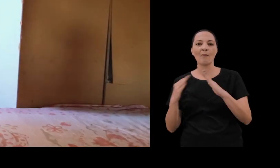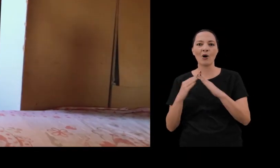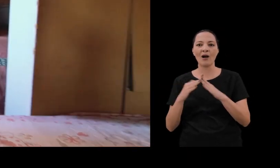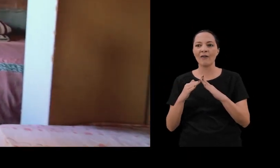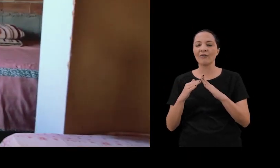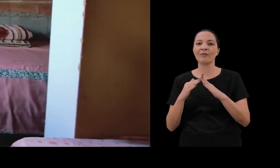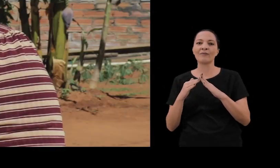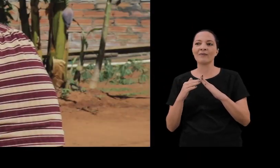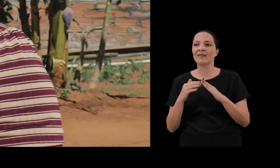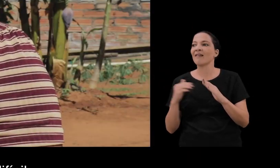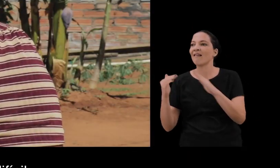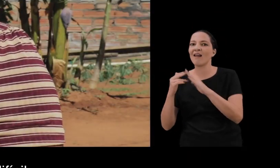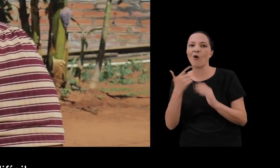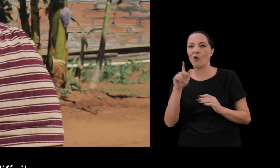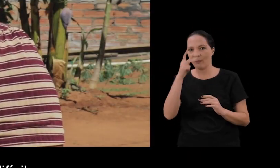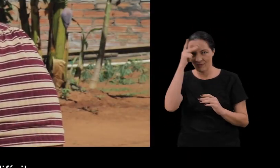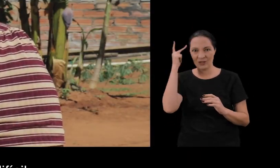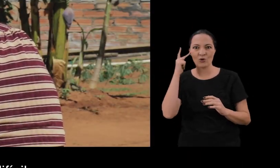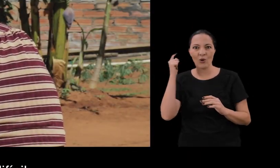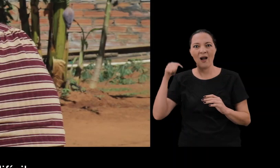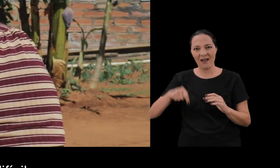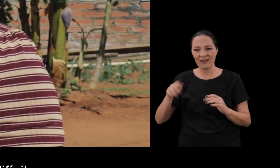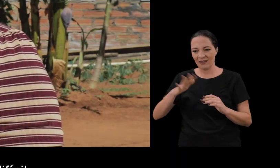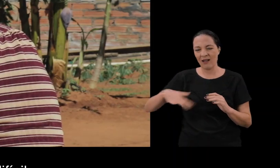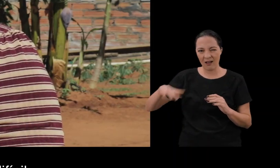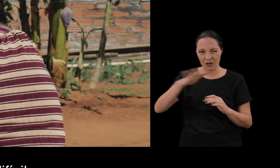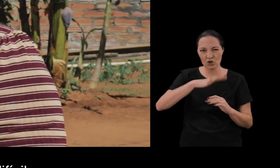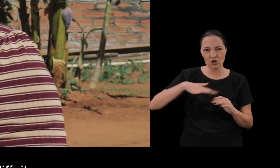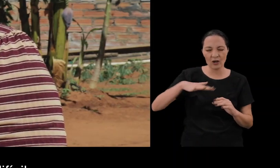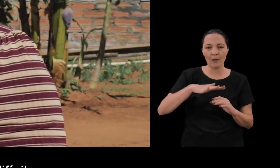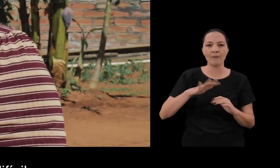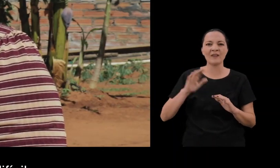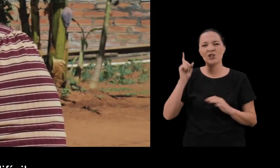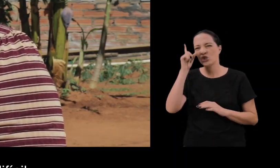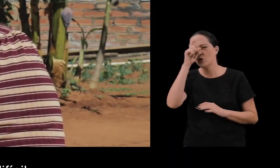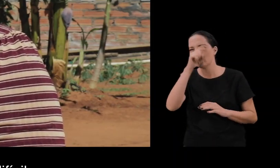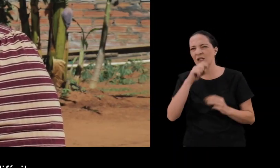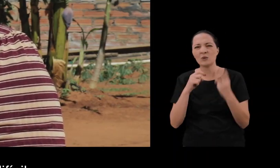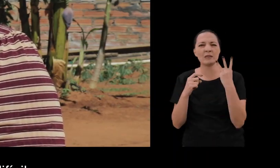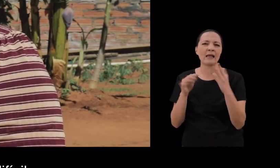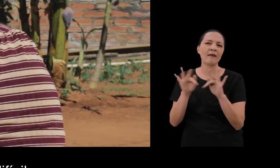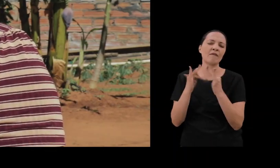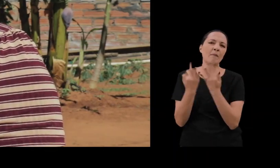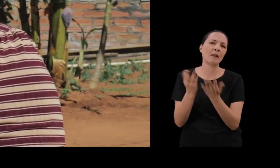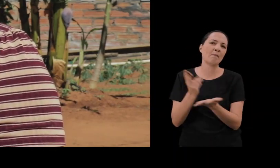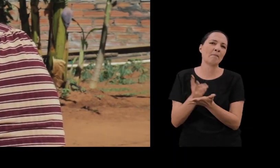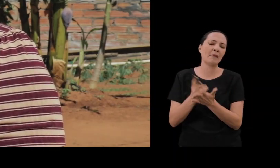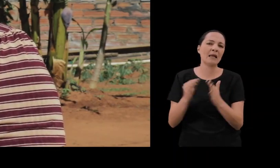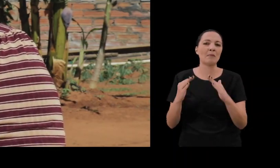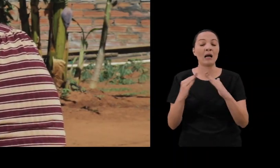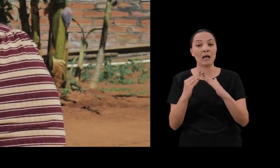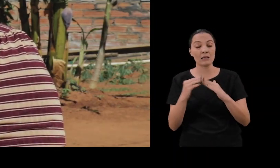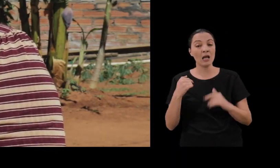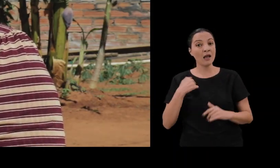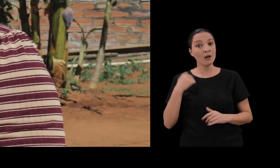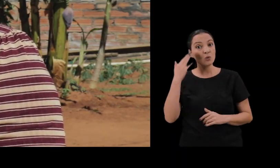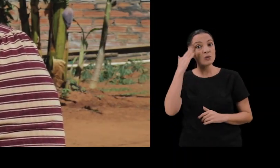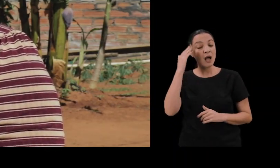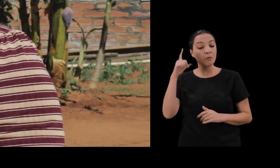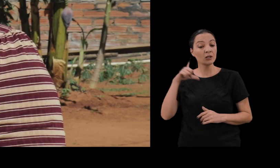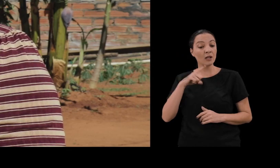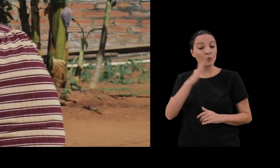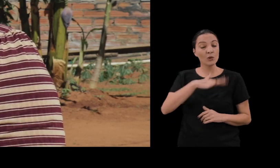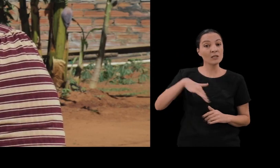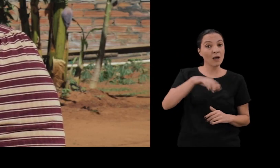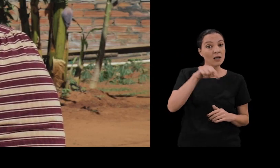Jardim do Cerrado. E aí tava muito difícil, três famílias na mesma casa. E eu peguei e fiquei sabendo desse lote aqui